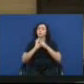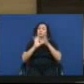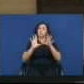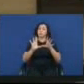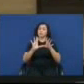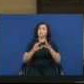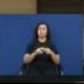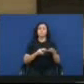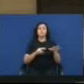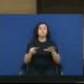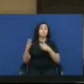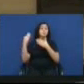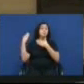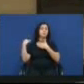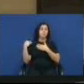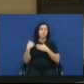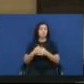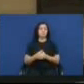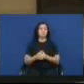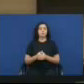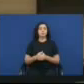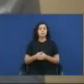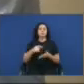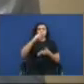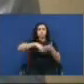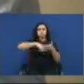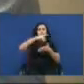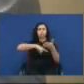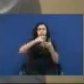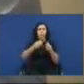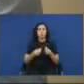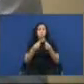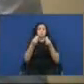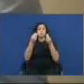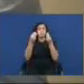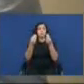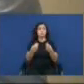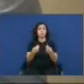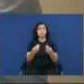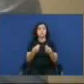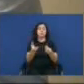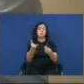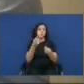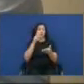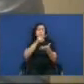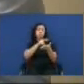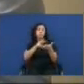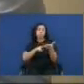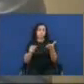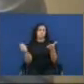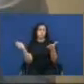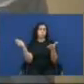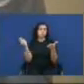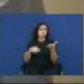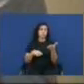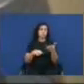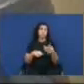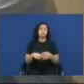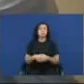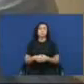dela. Eu vim para trazer alguns documentos aqui para quem queira estar lendo, né? E